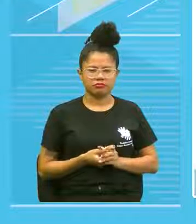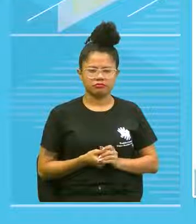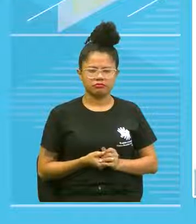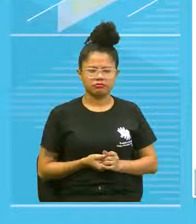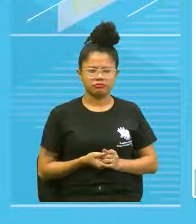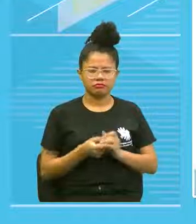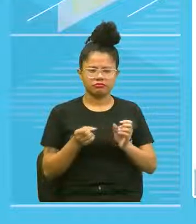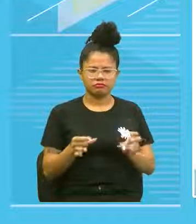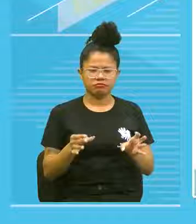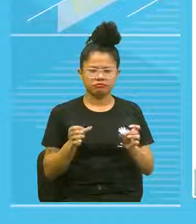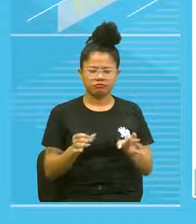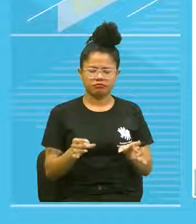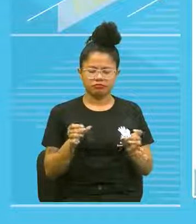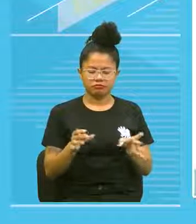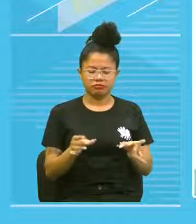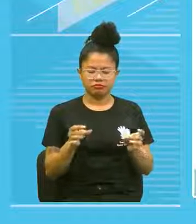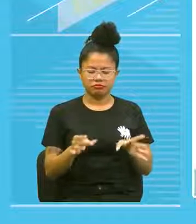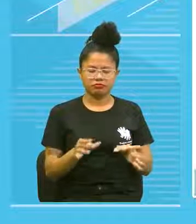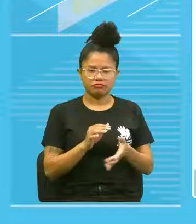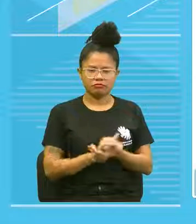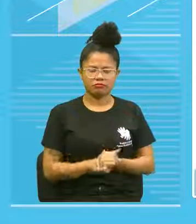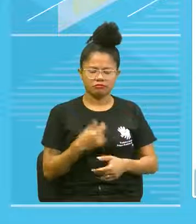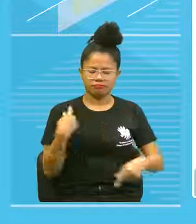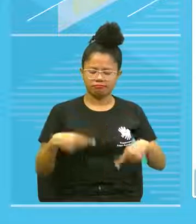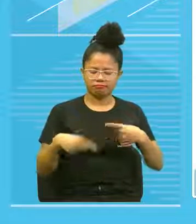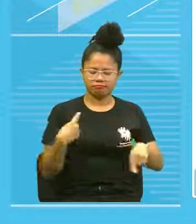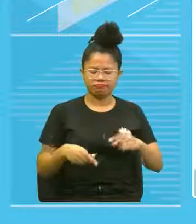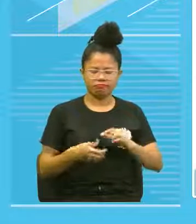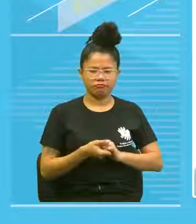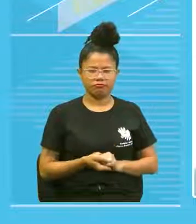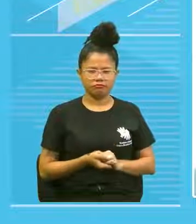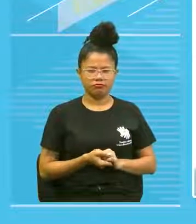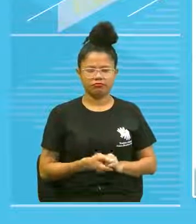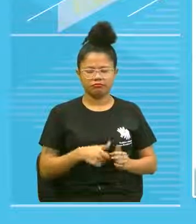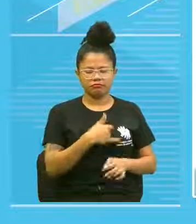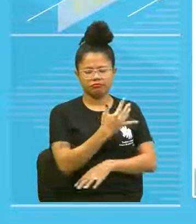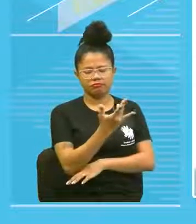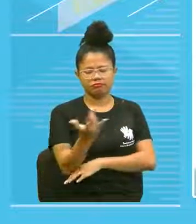comércio político meio-ambiente